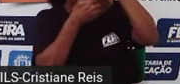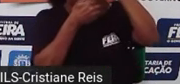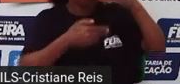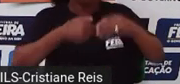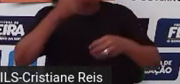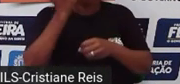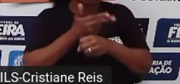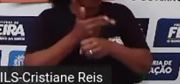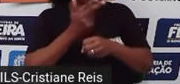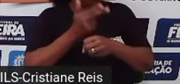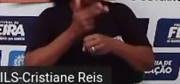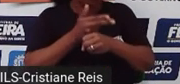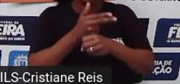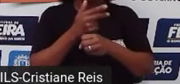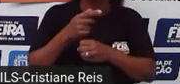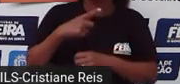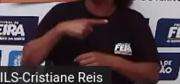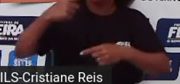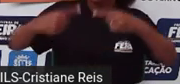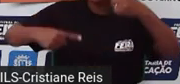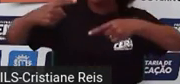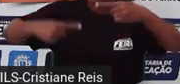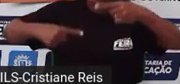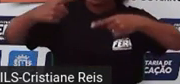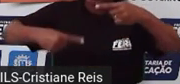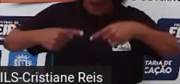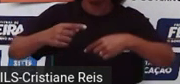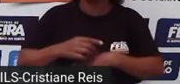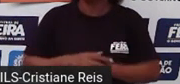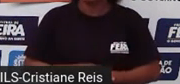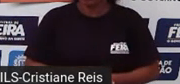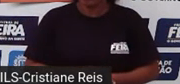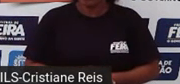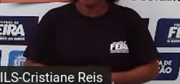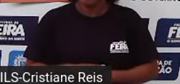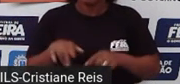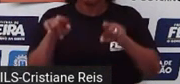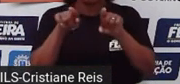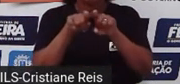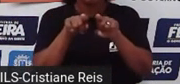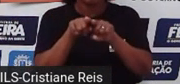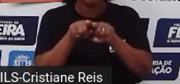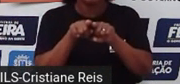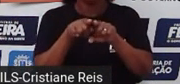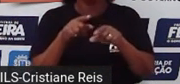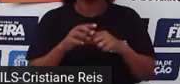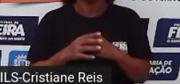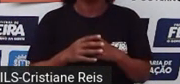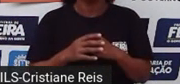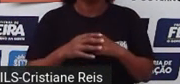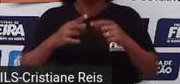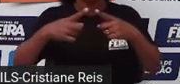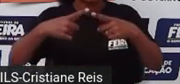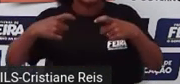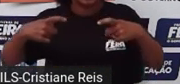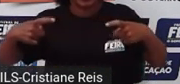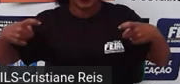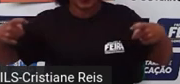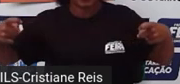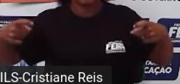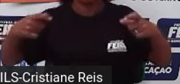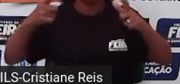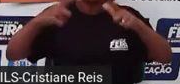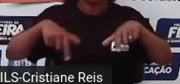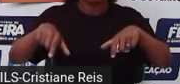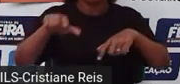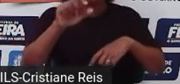sempre a gente verdade é ouvi falar sobre a questão do Iraque a gente ouvi falar muito também sobre a questão das guerrilhas né na